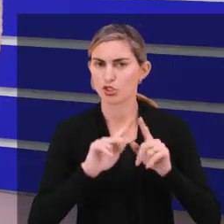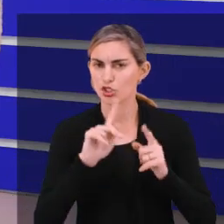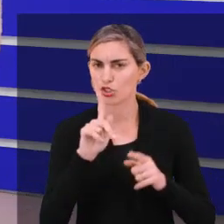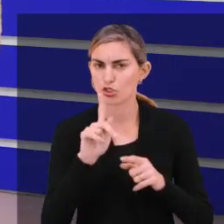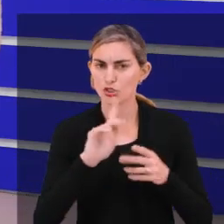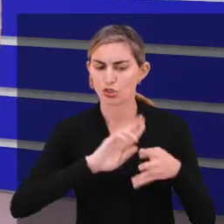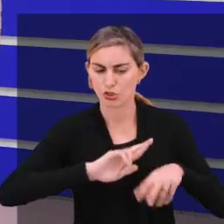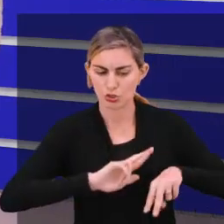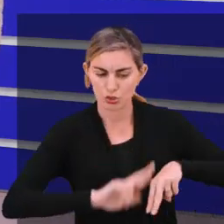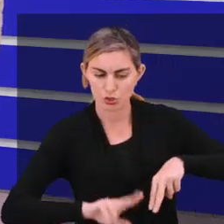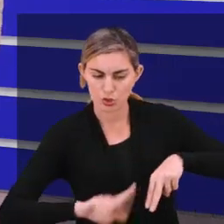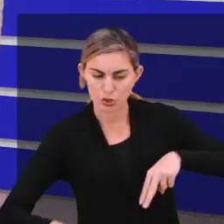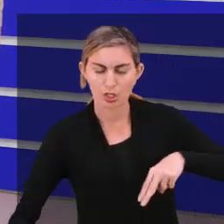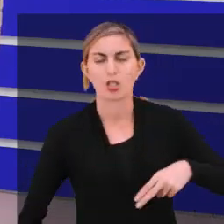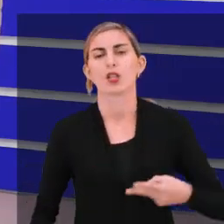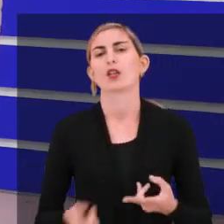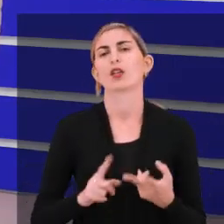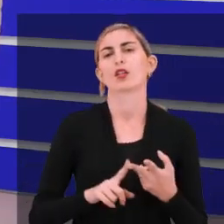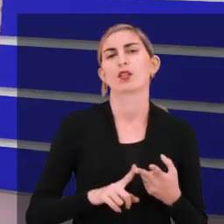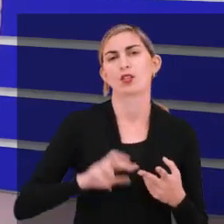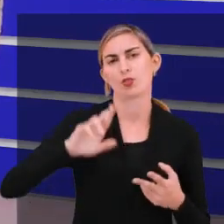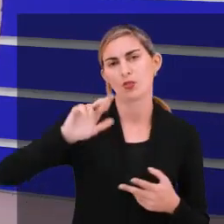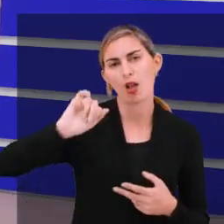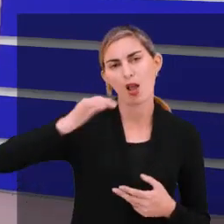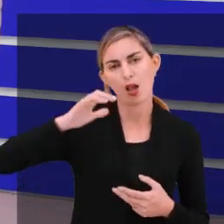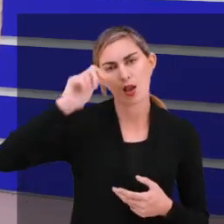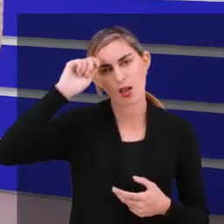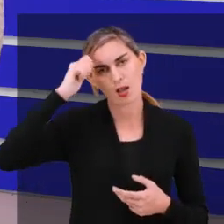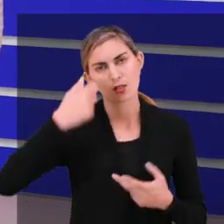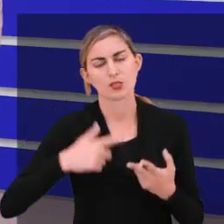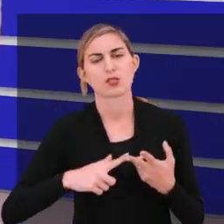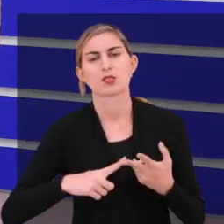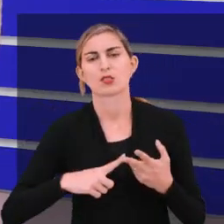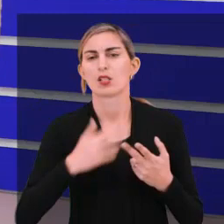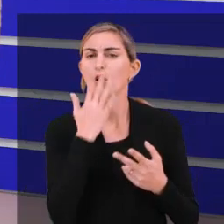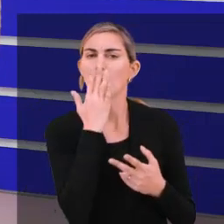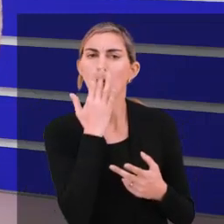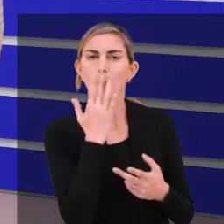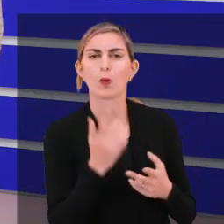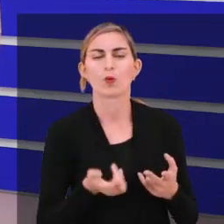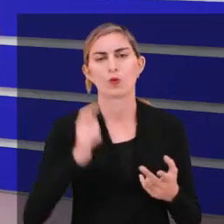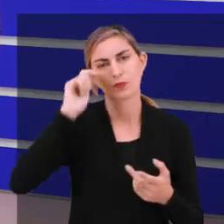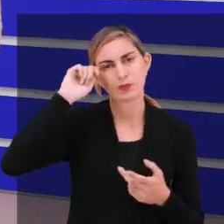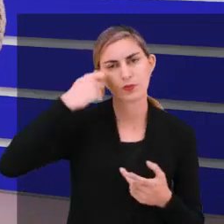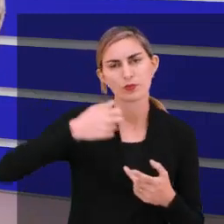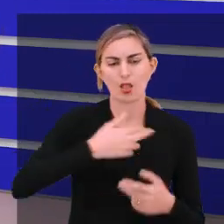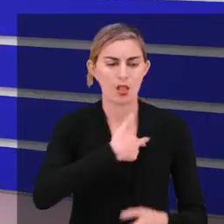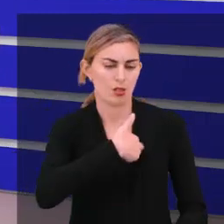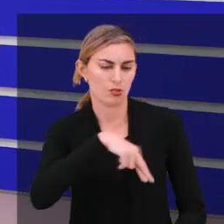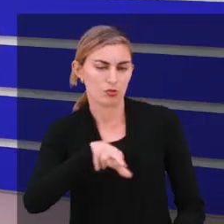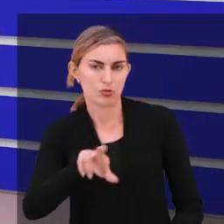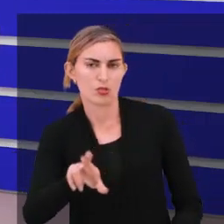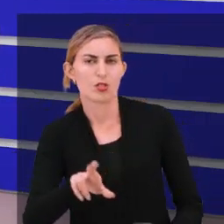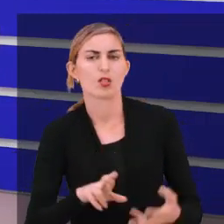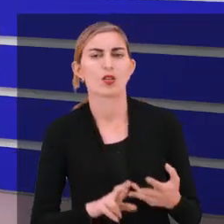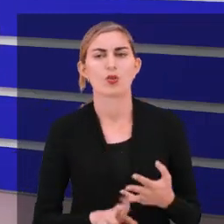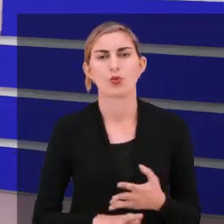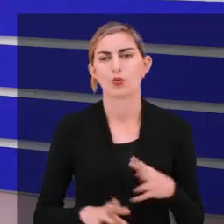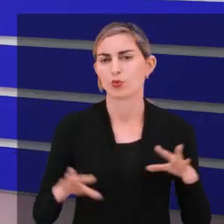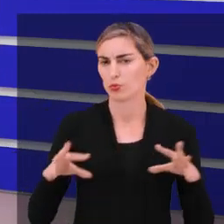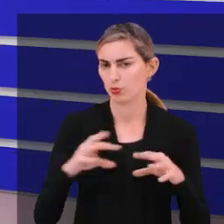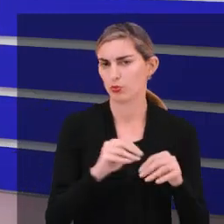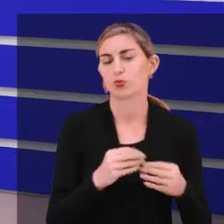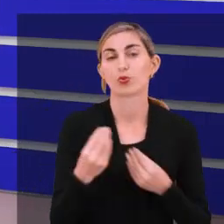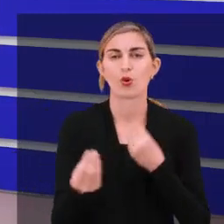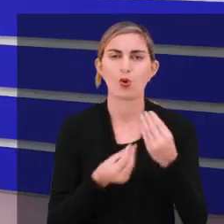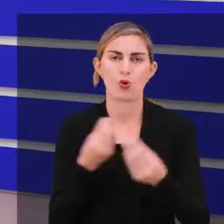diversidade de gênero, diversidade de raça, cor, etnia, né, religião, né,